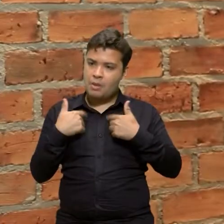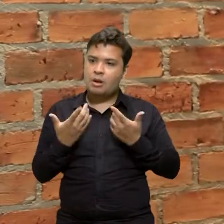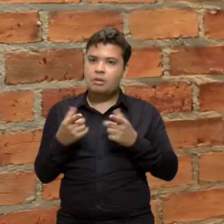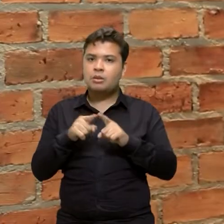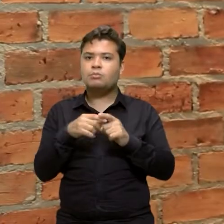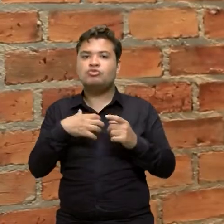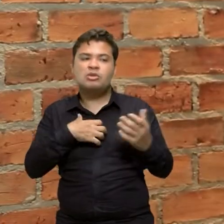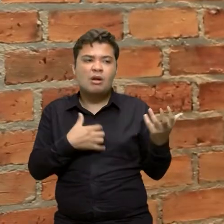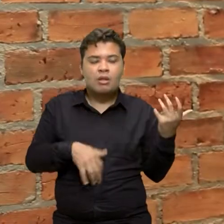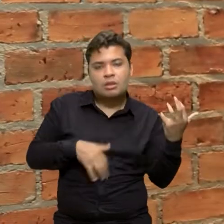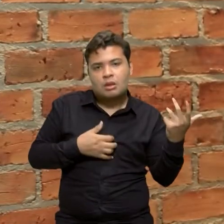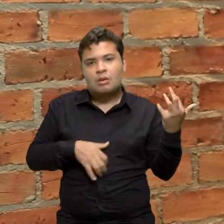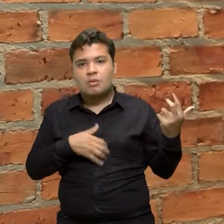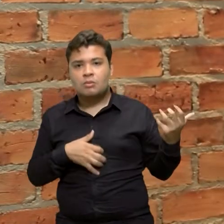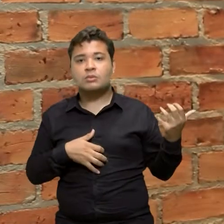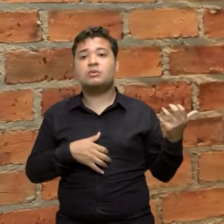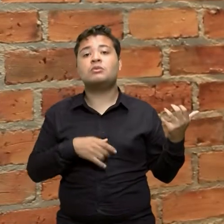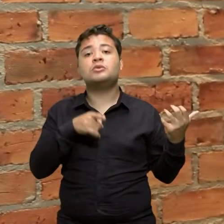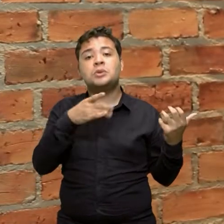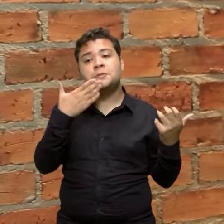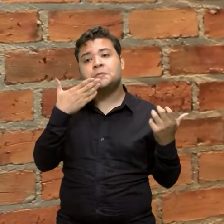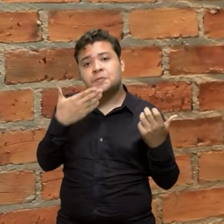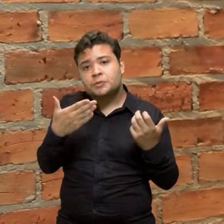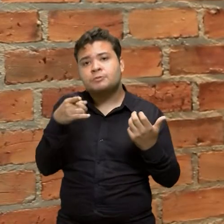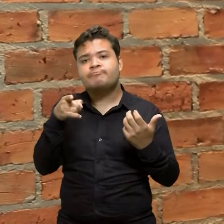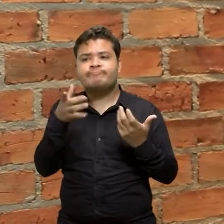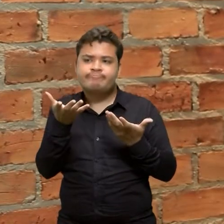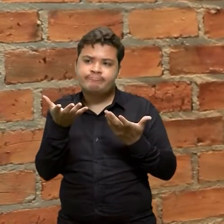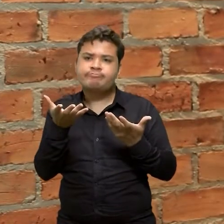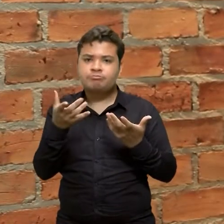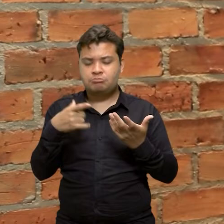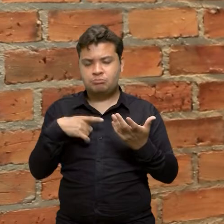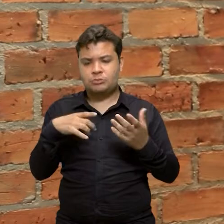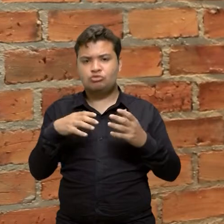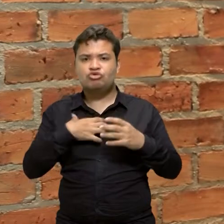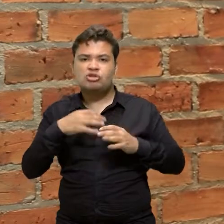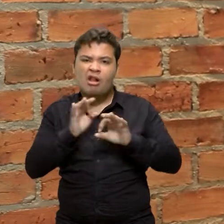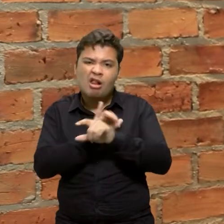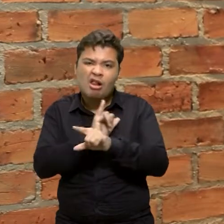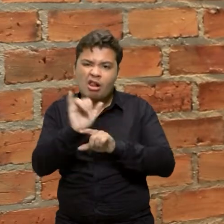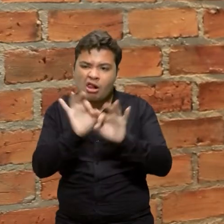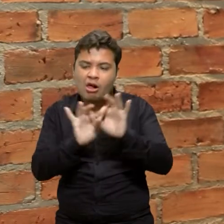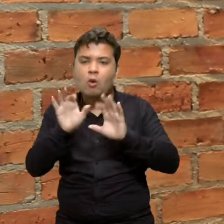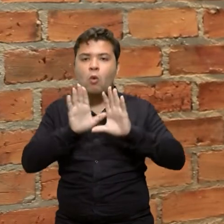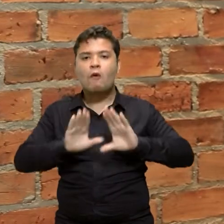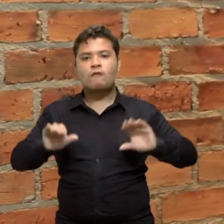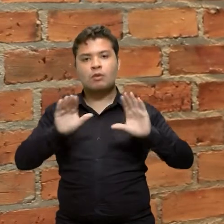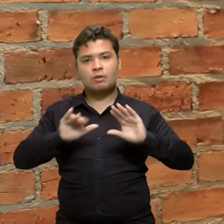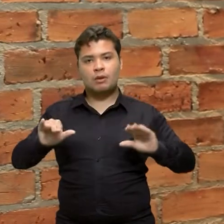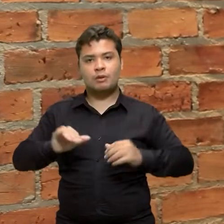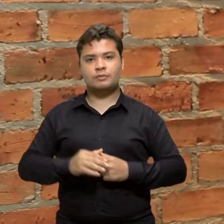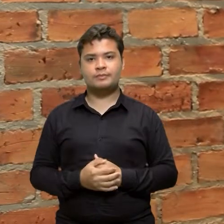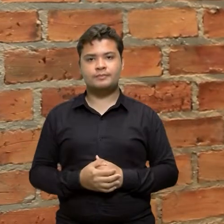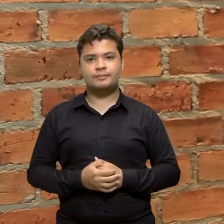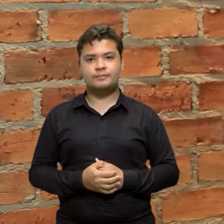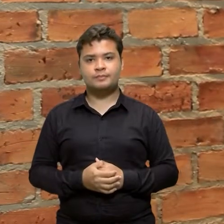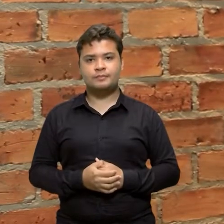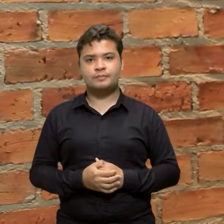Além da tocabilidade, né, você vai sempre pedir para que seja um instrumento mais confortável.